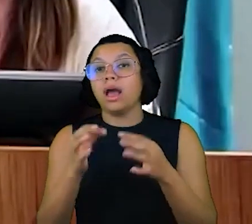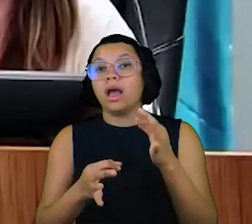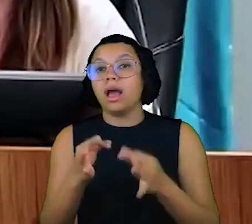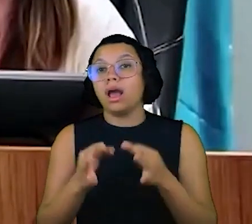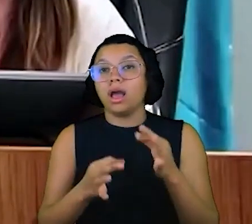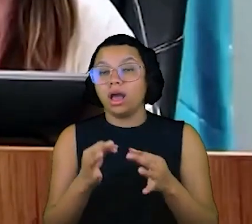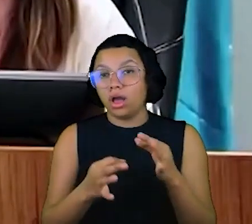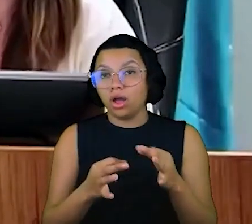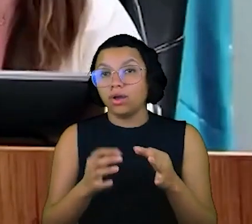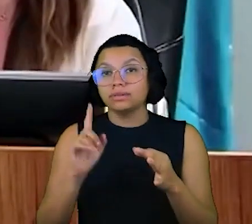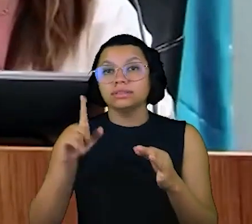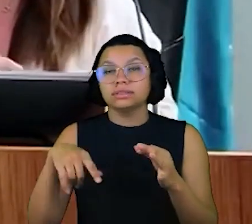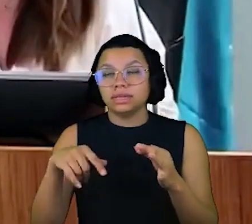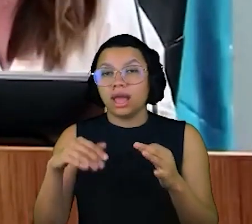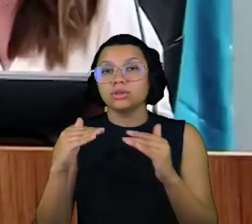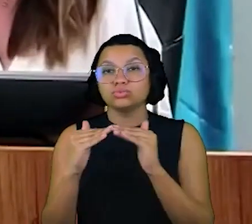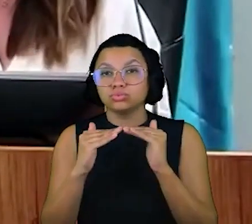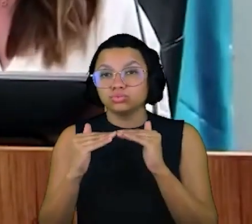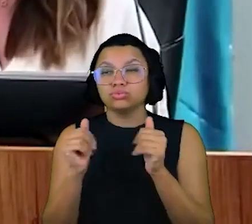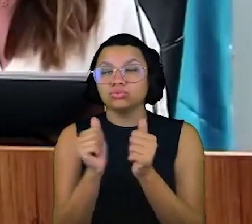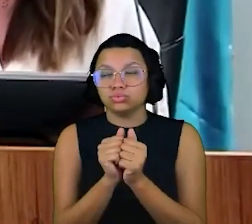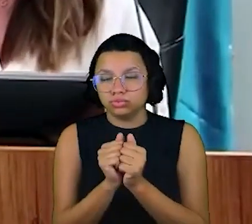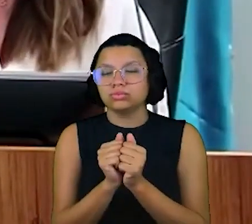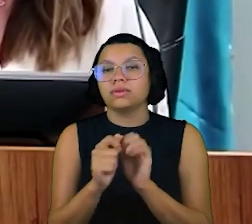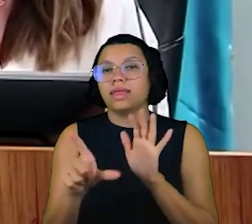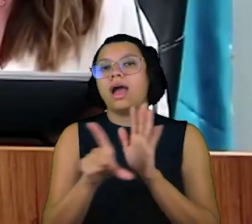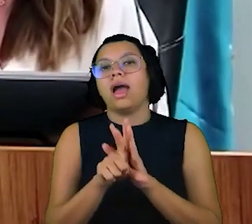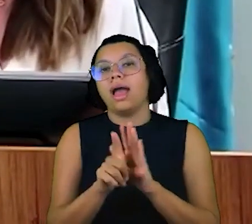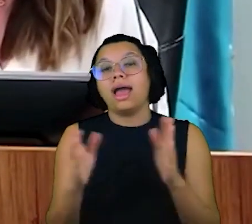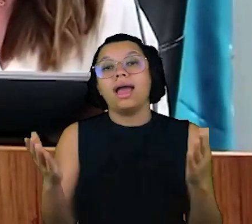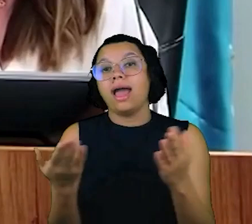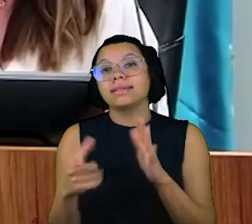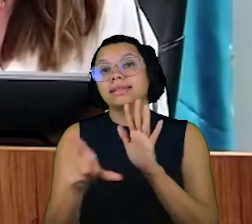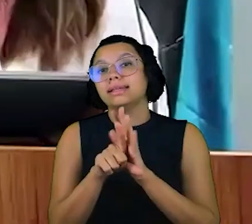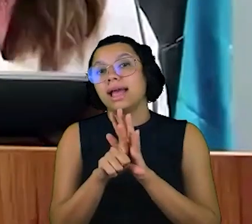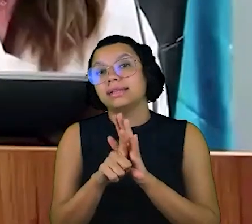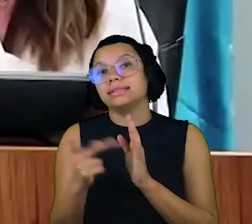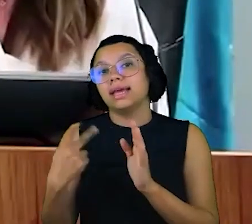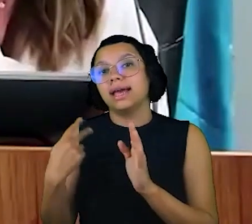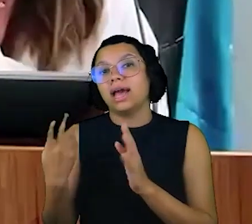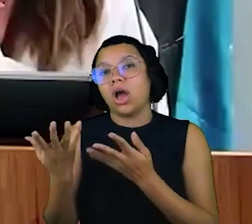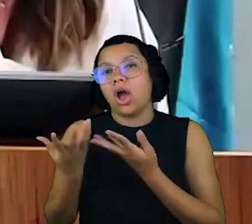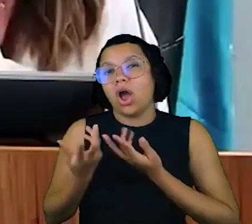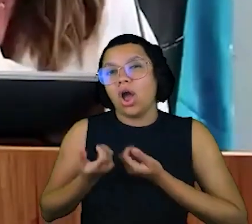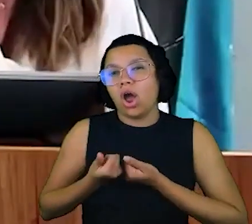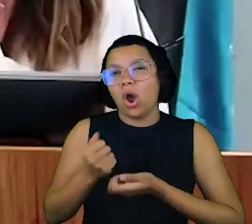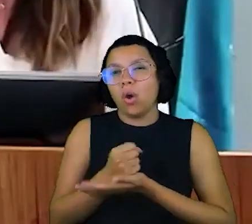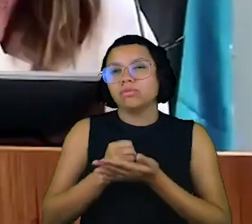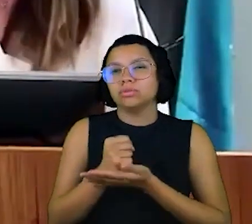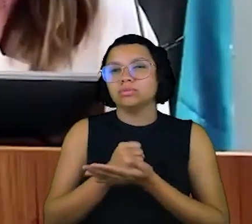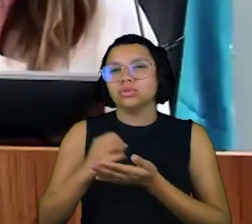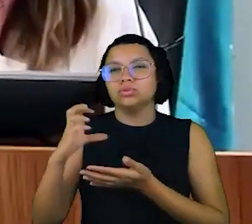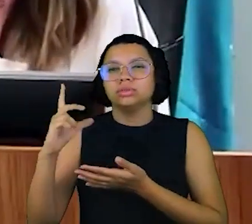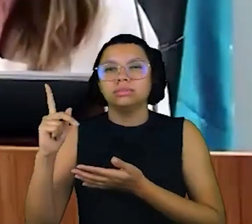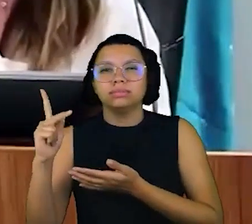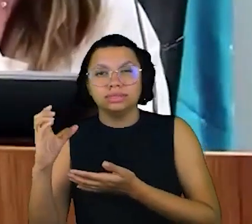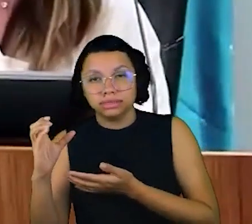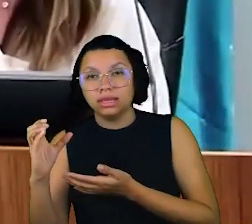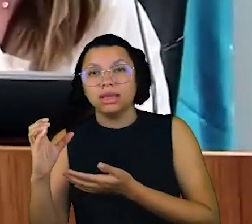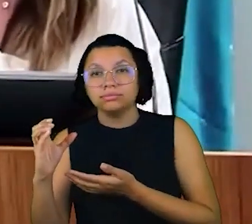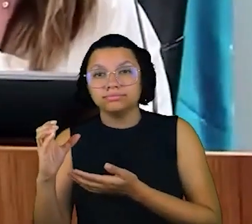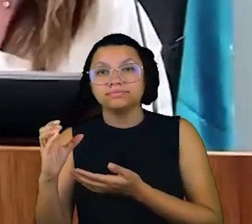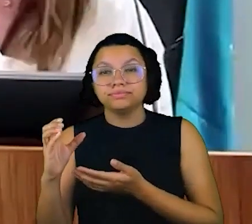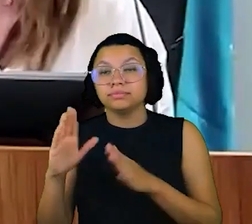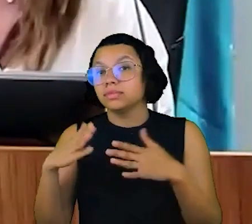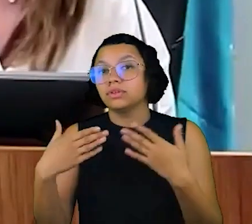não, mas a atividade jurisdicional está adstrita à legalidade. E essa legalidade nós capturamos fundamentalmente